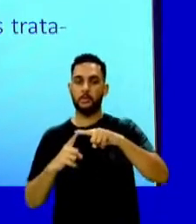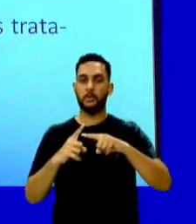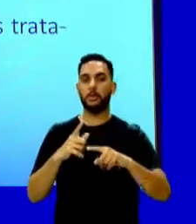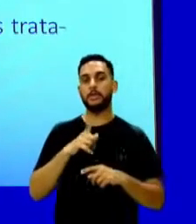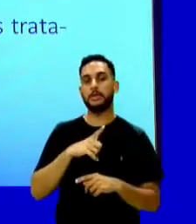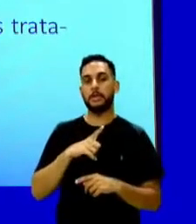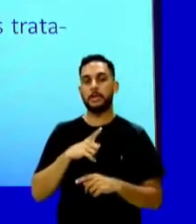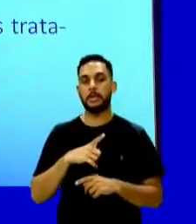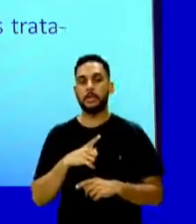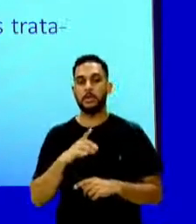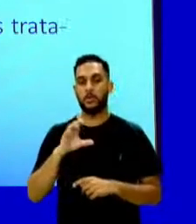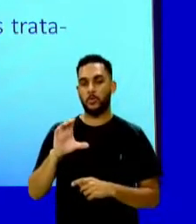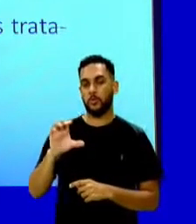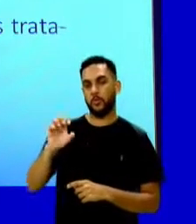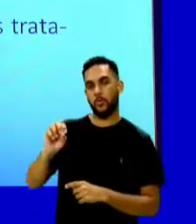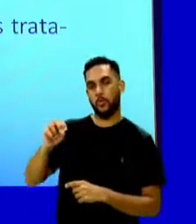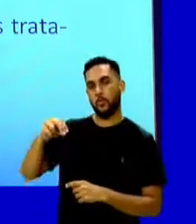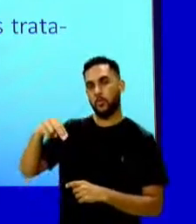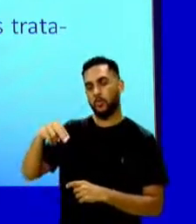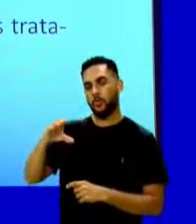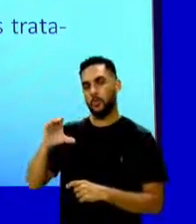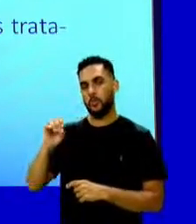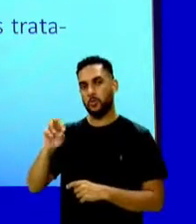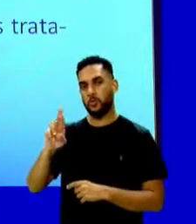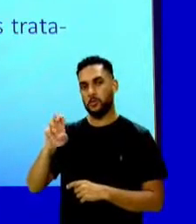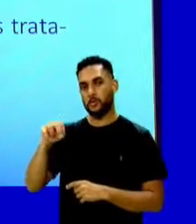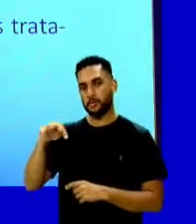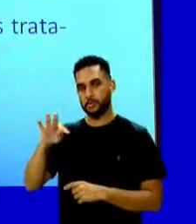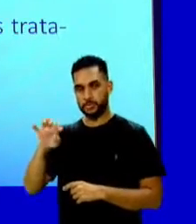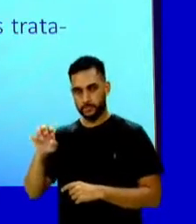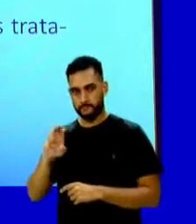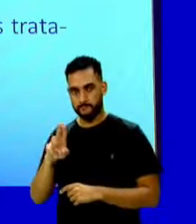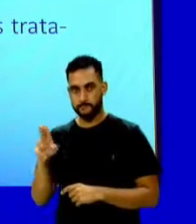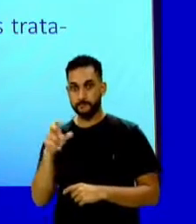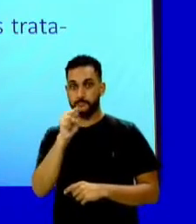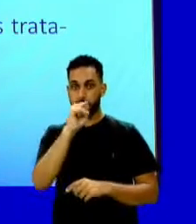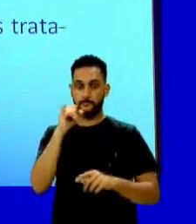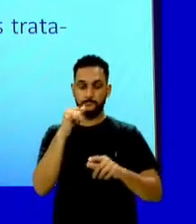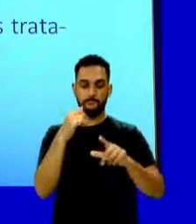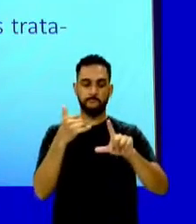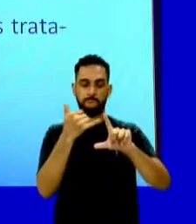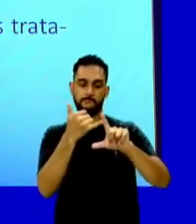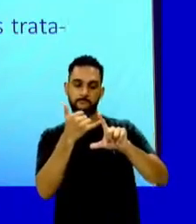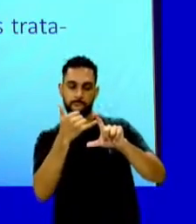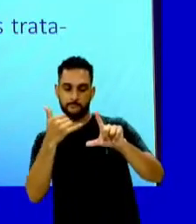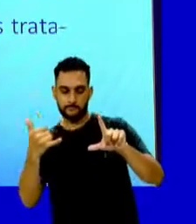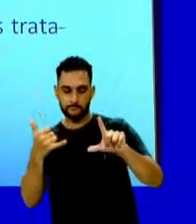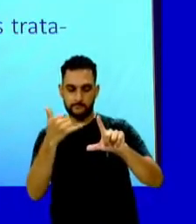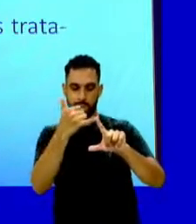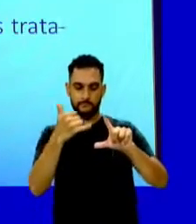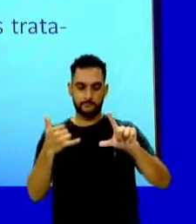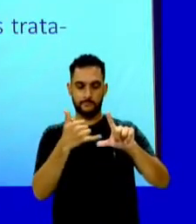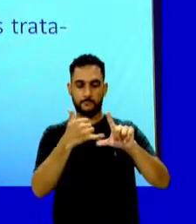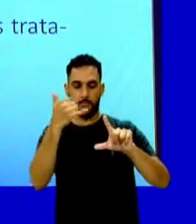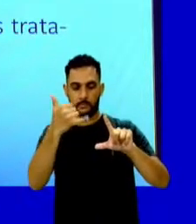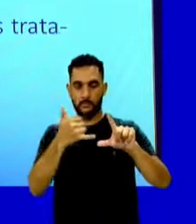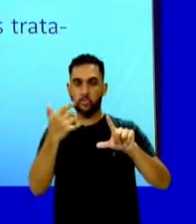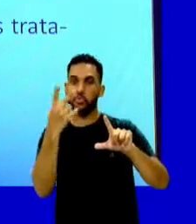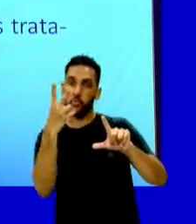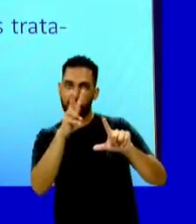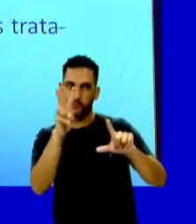concorrentes o e calças retas se cruzam em dois pontos e essas retas vão ser coincidência